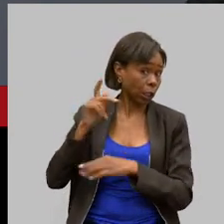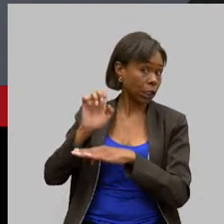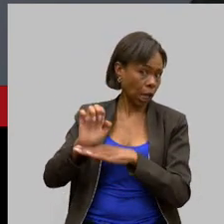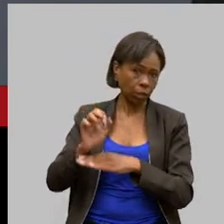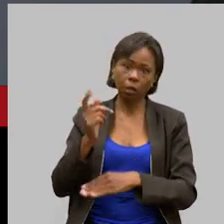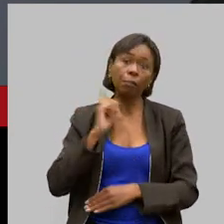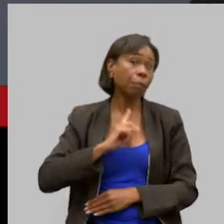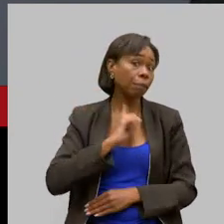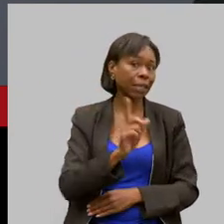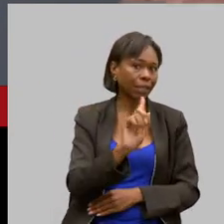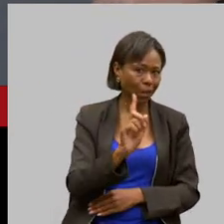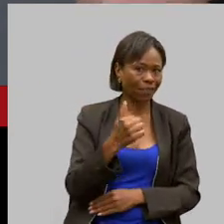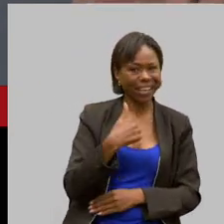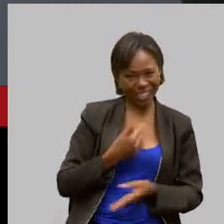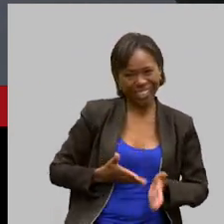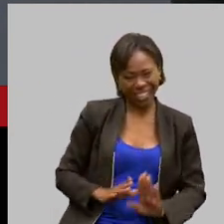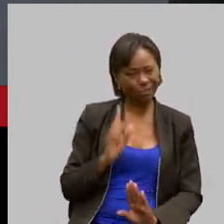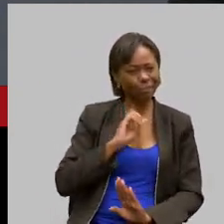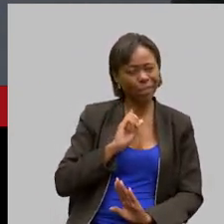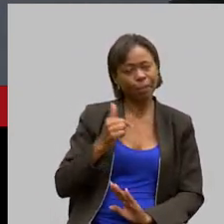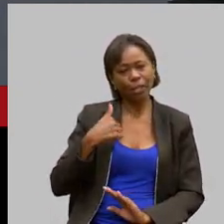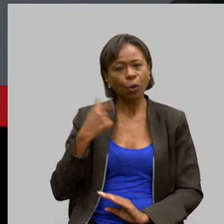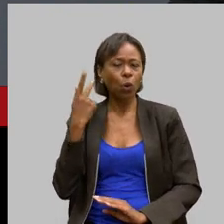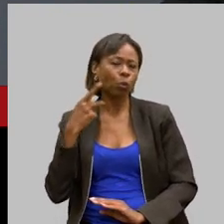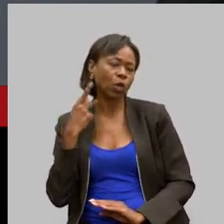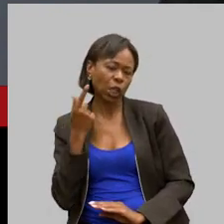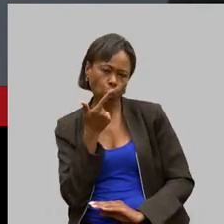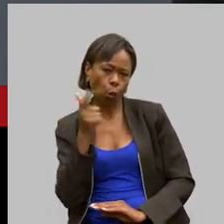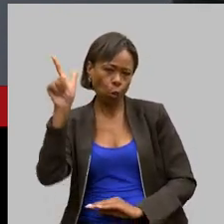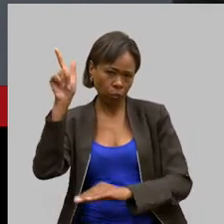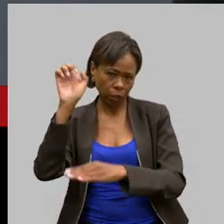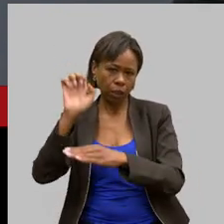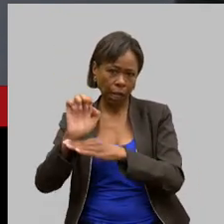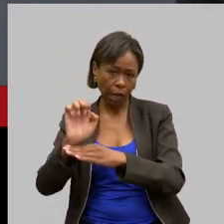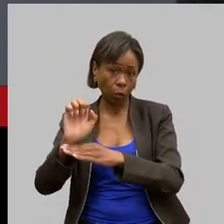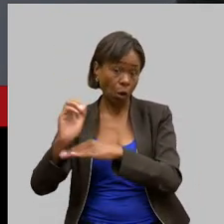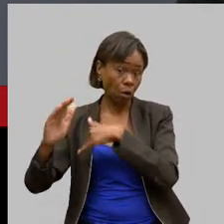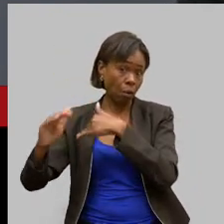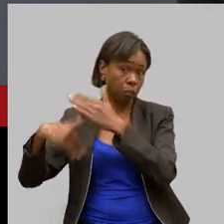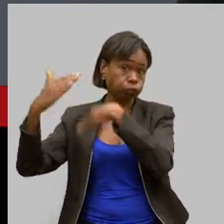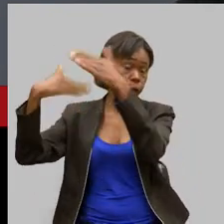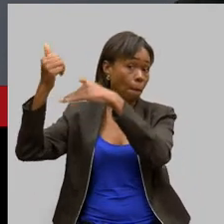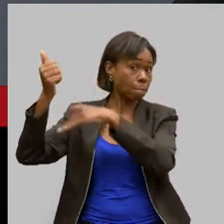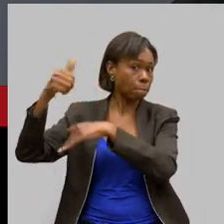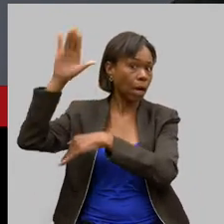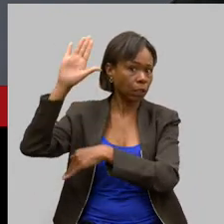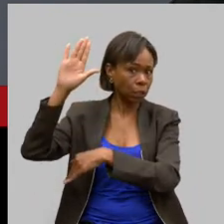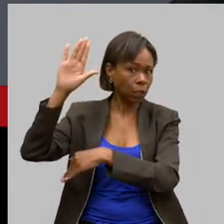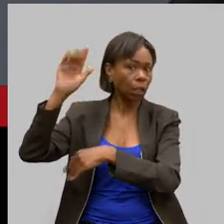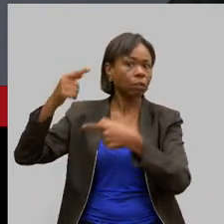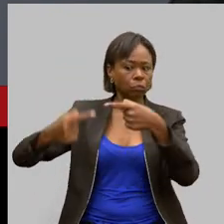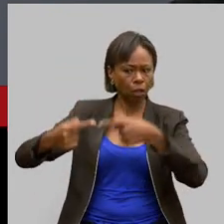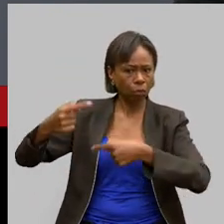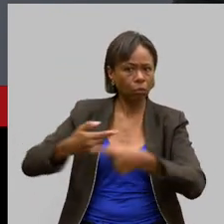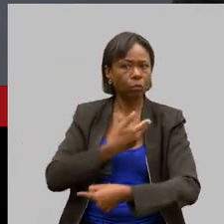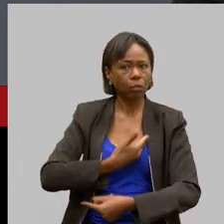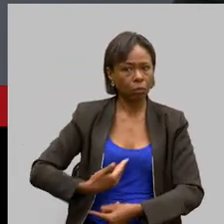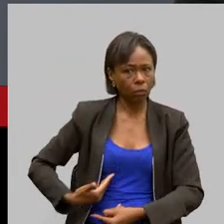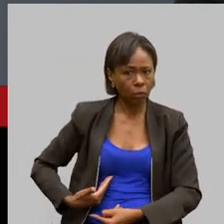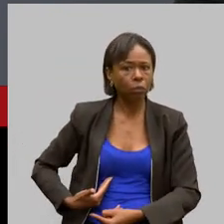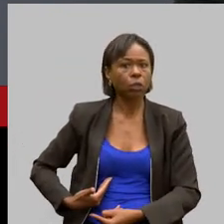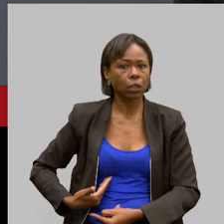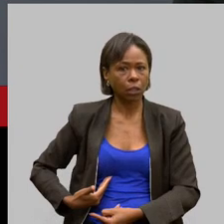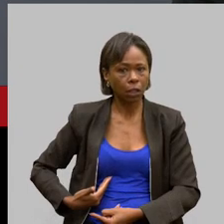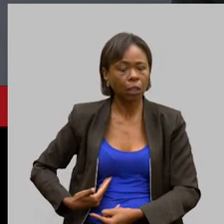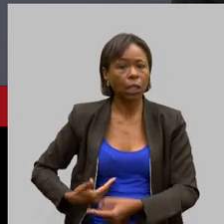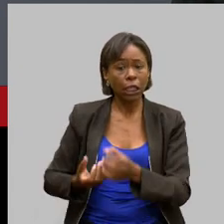eu sou procurador de outro estado da federação que está muito mais avançado em termos de política pública eh de